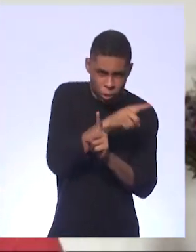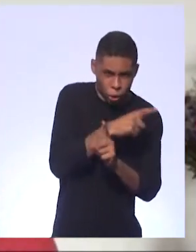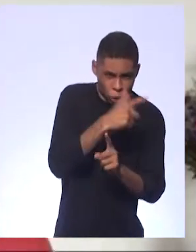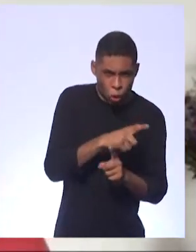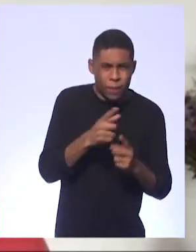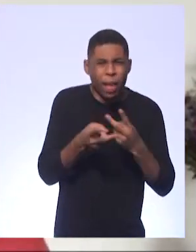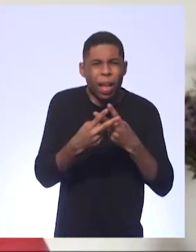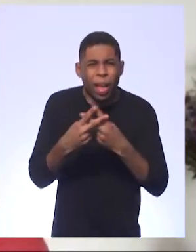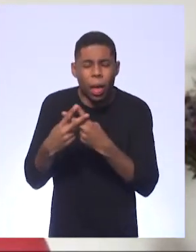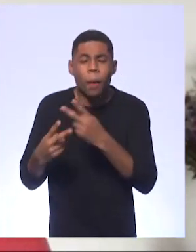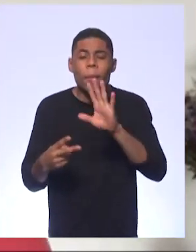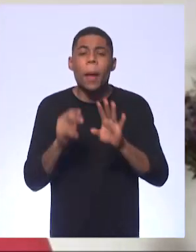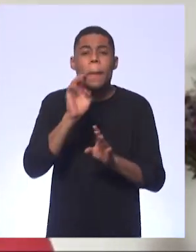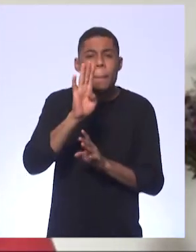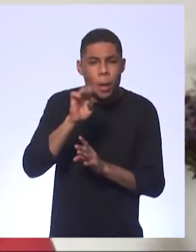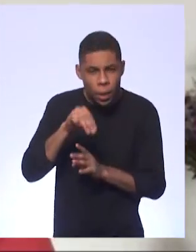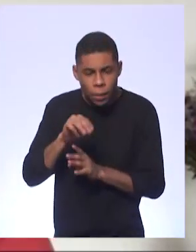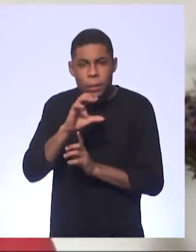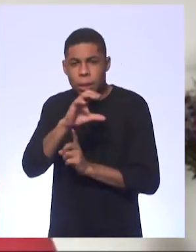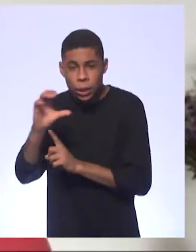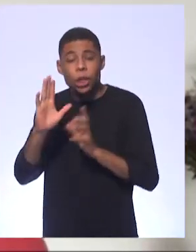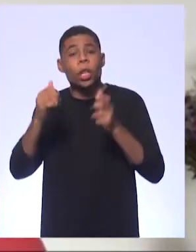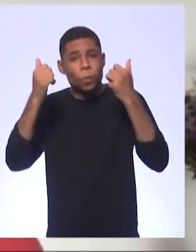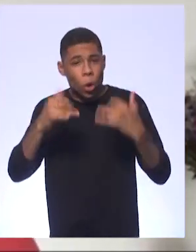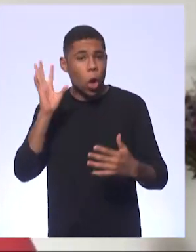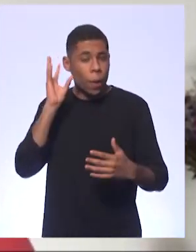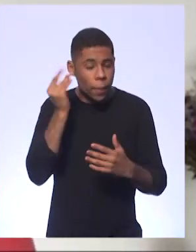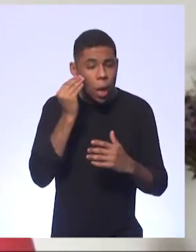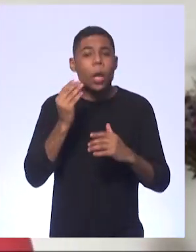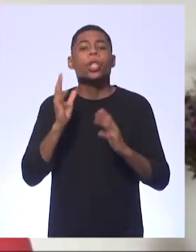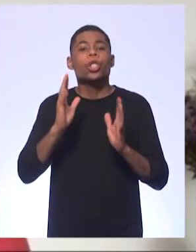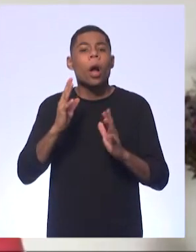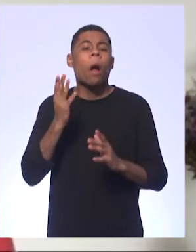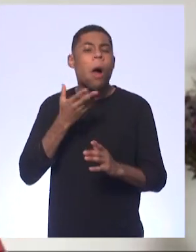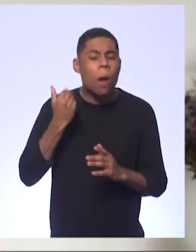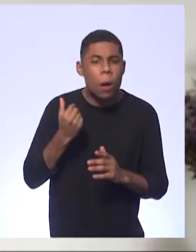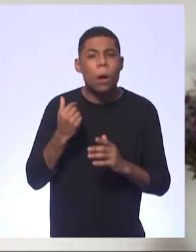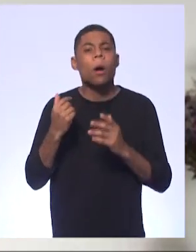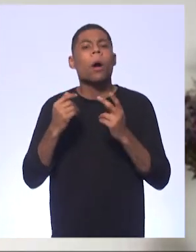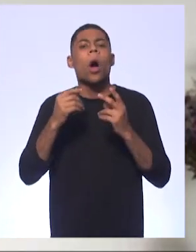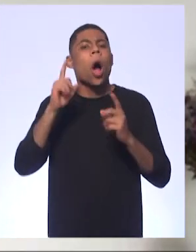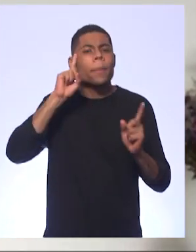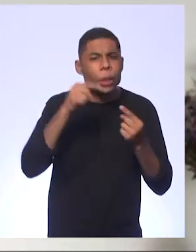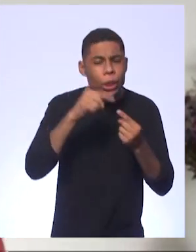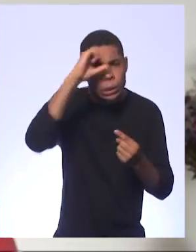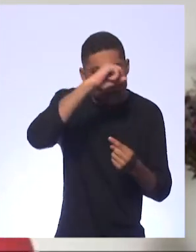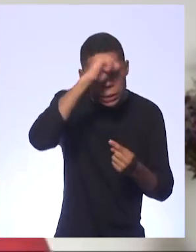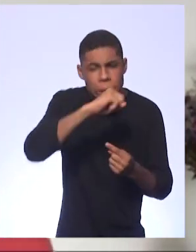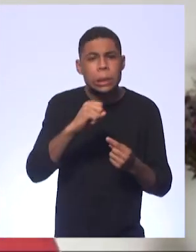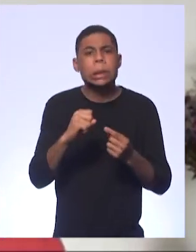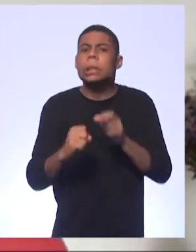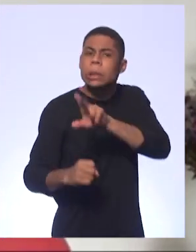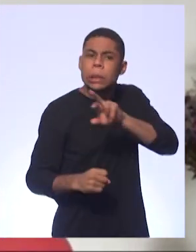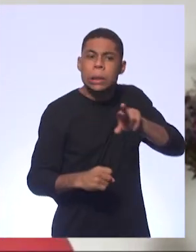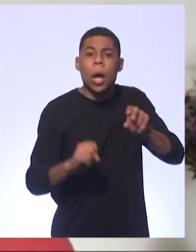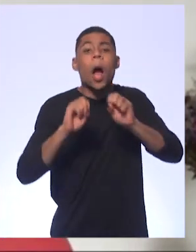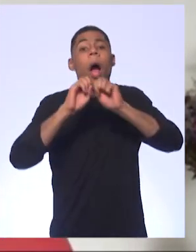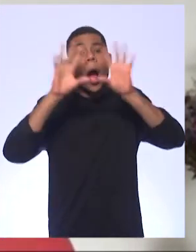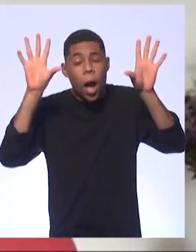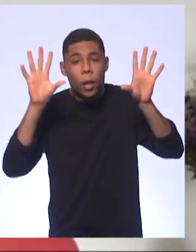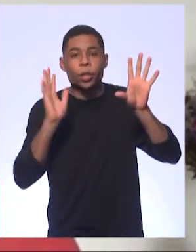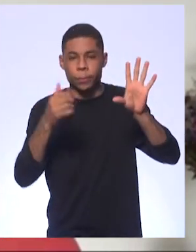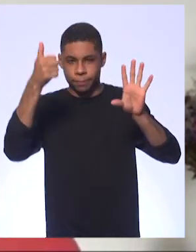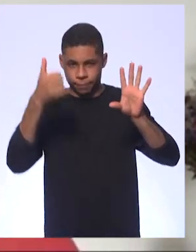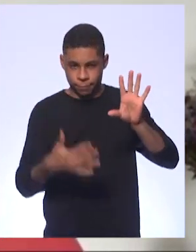Então, BNCC, a gente está falando de competências, de habilidades, de objetivos de aprendizagem. Você deixou bem claro